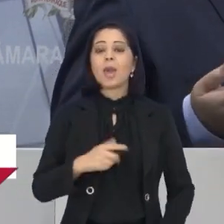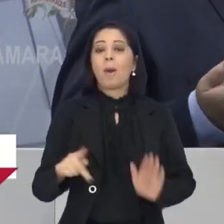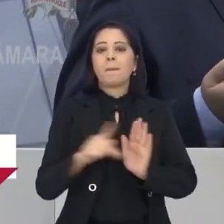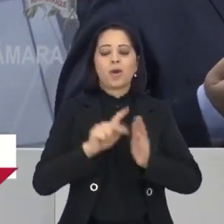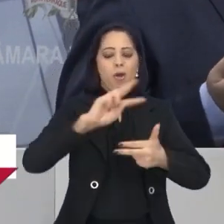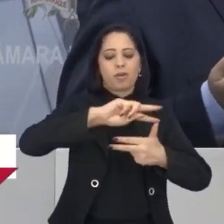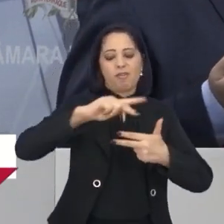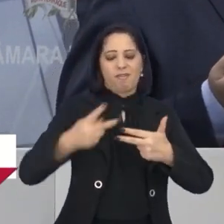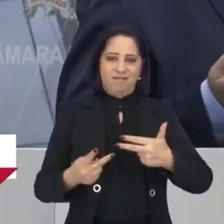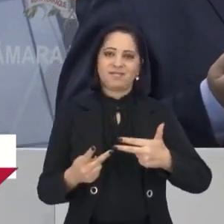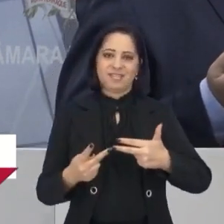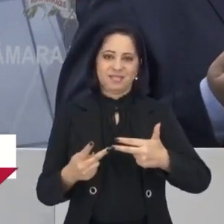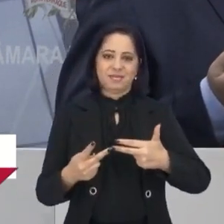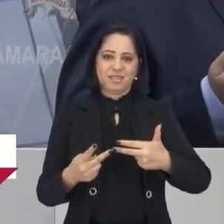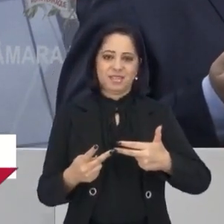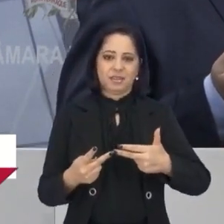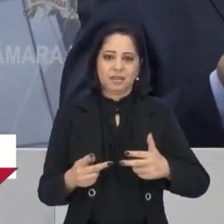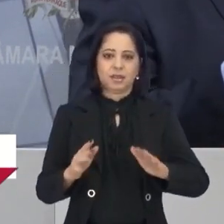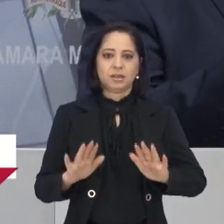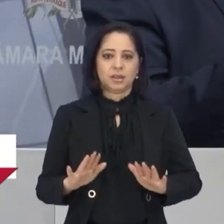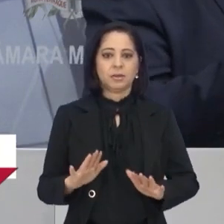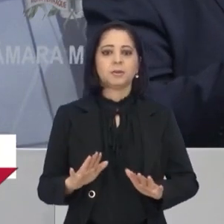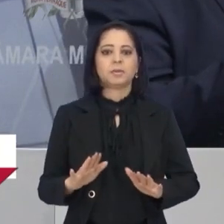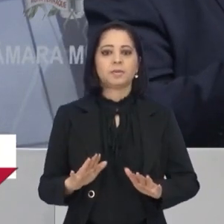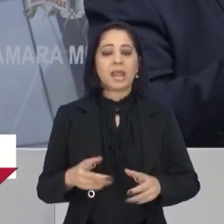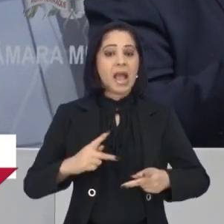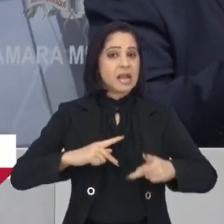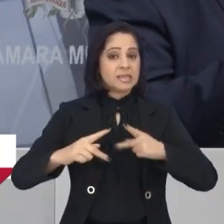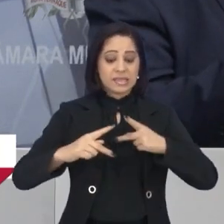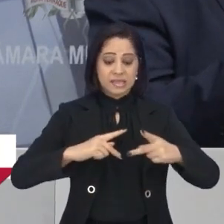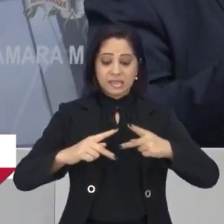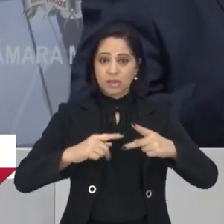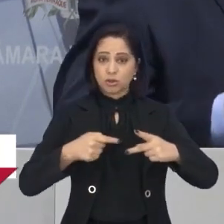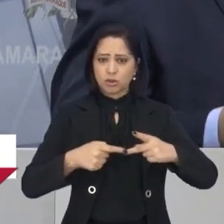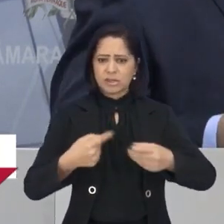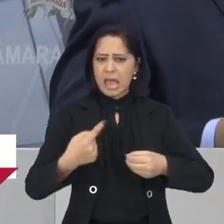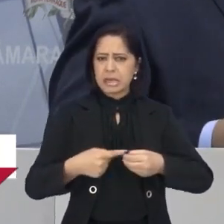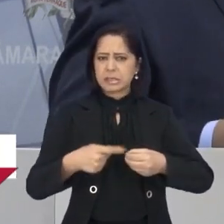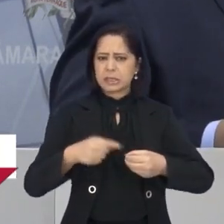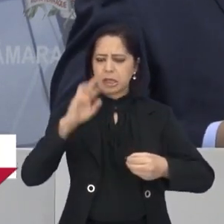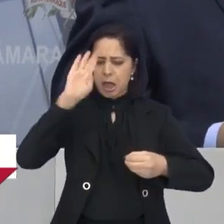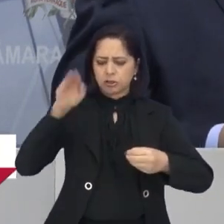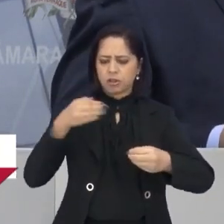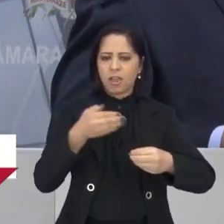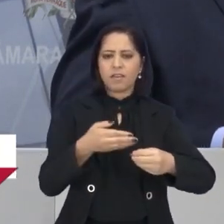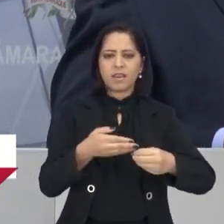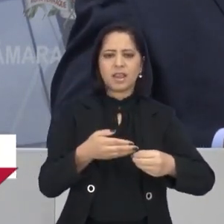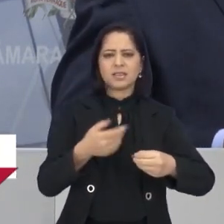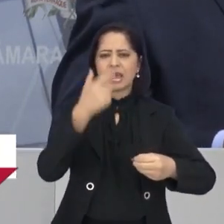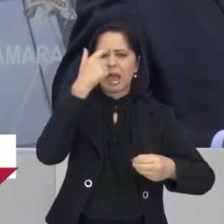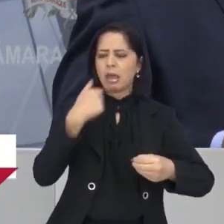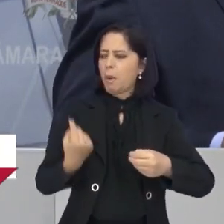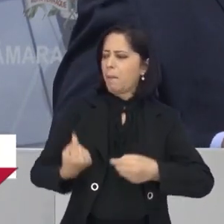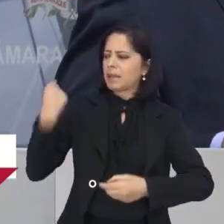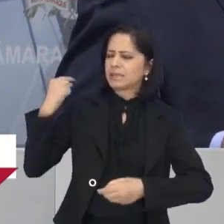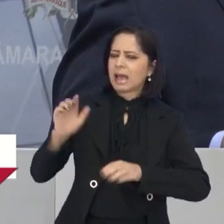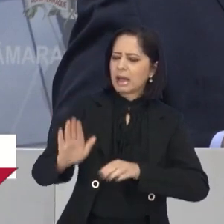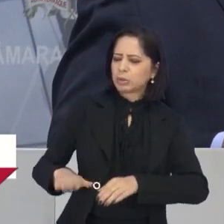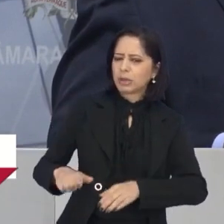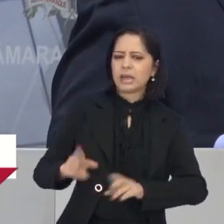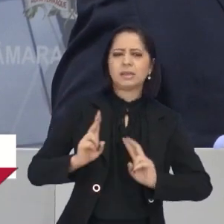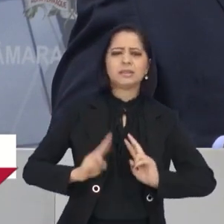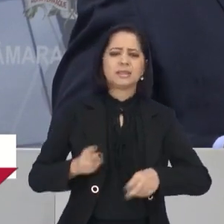do Paraíba então tenho e para mim São José dos Campos foi sempre uma cidade referência Né desde que eu era pequeno né frequentava aqui o